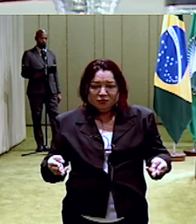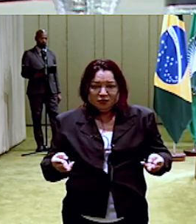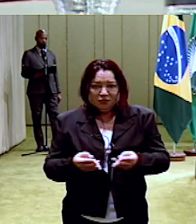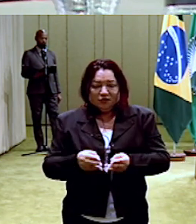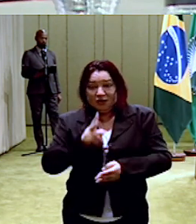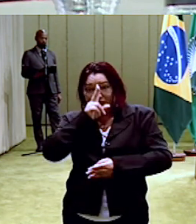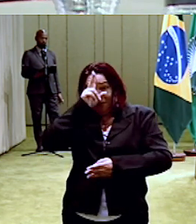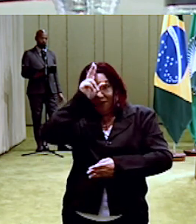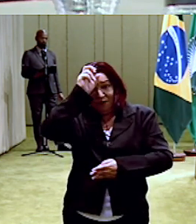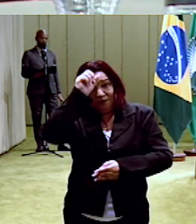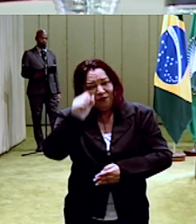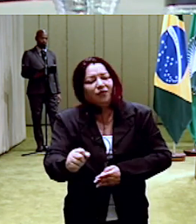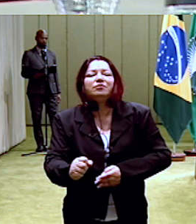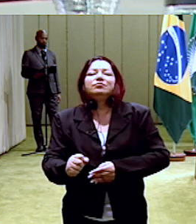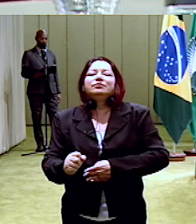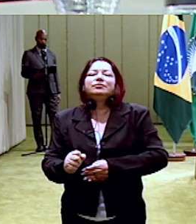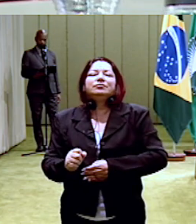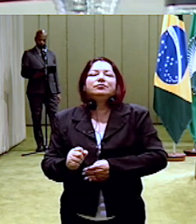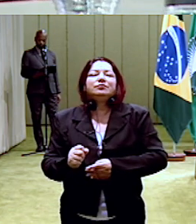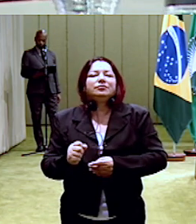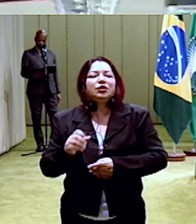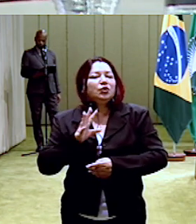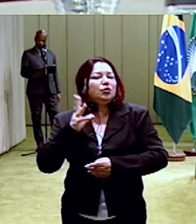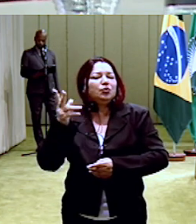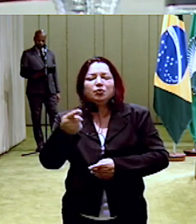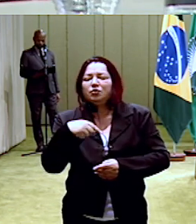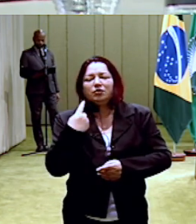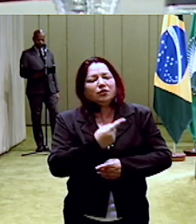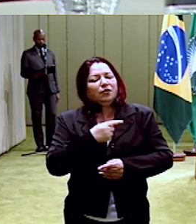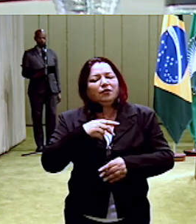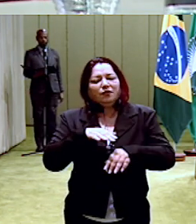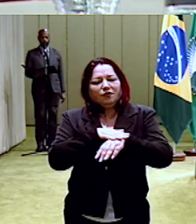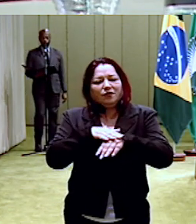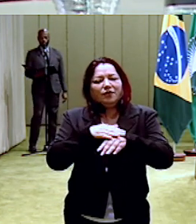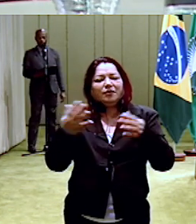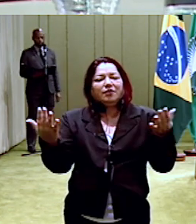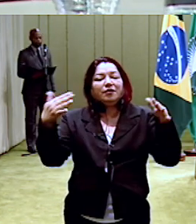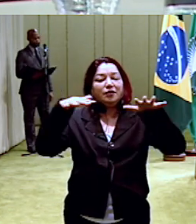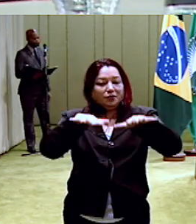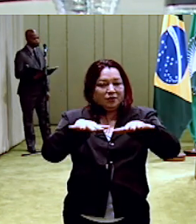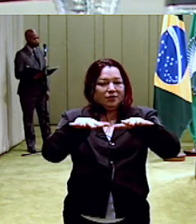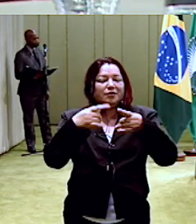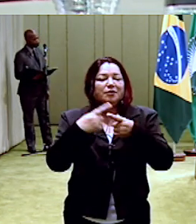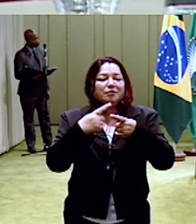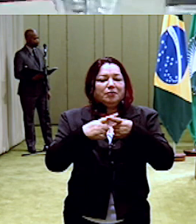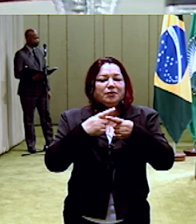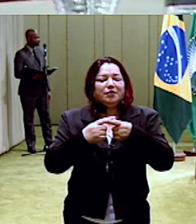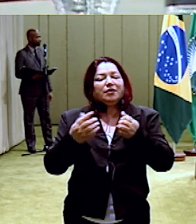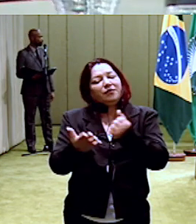uma força muito importante em tudo isso que a gente comentou aqui hoje, porque ela vai